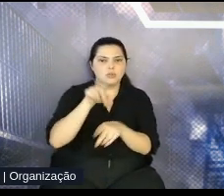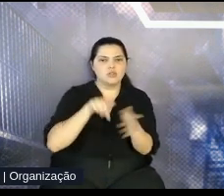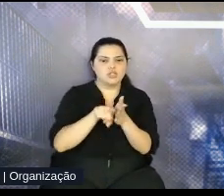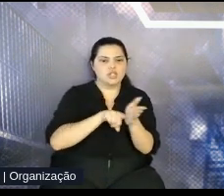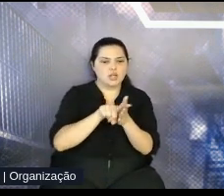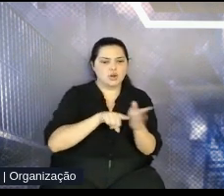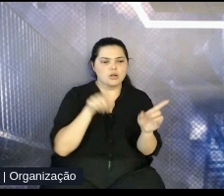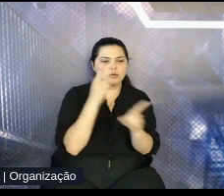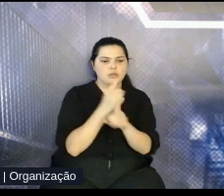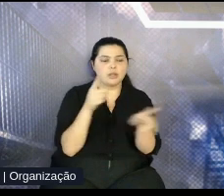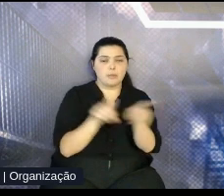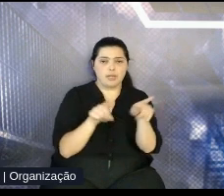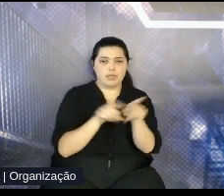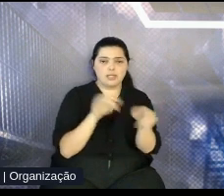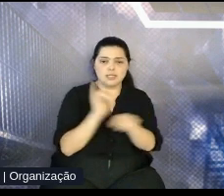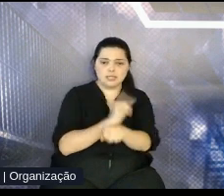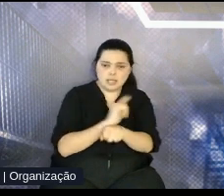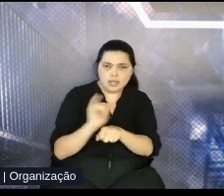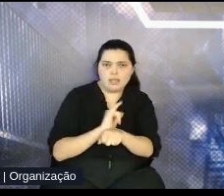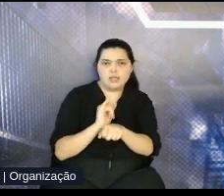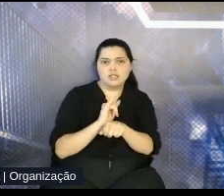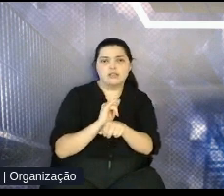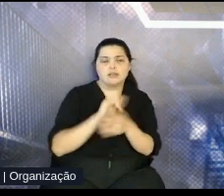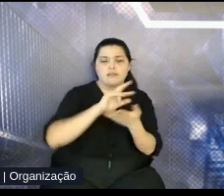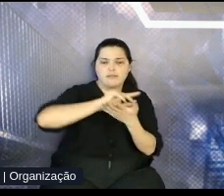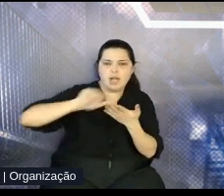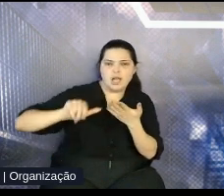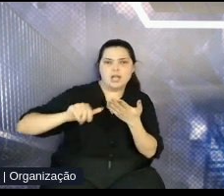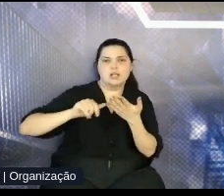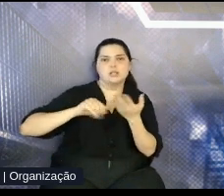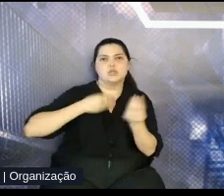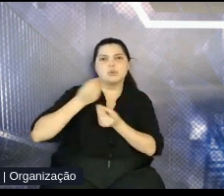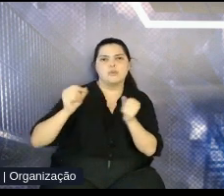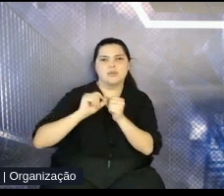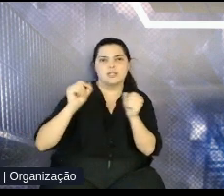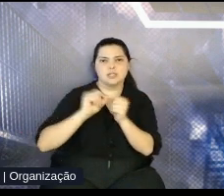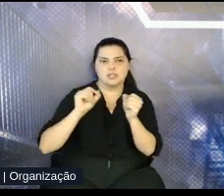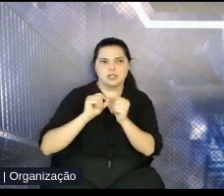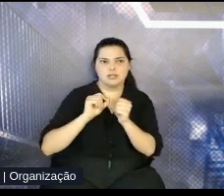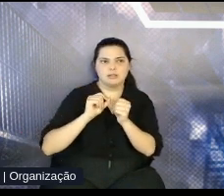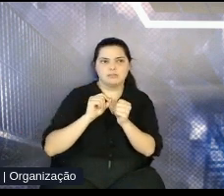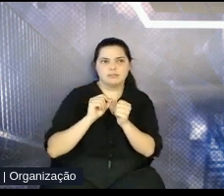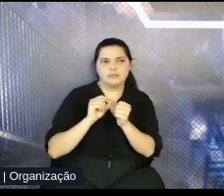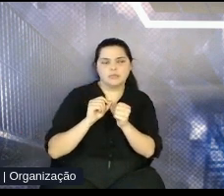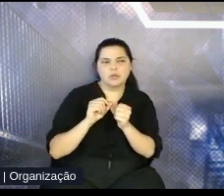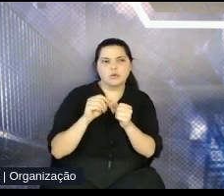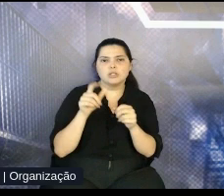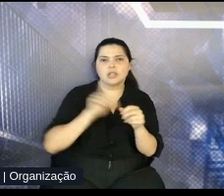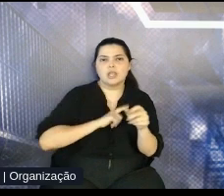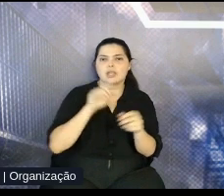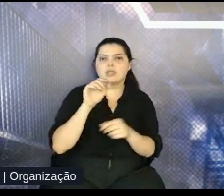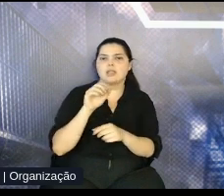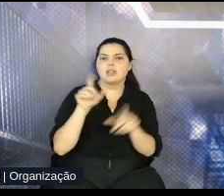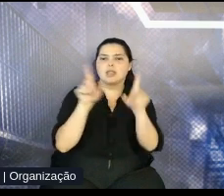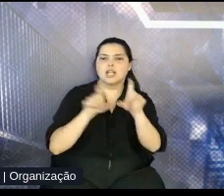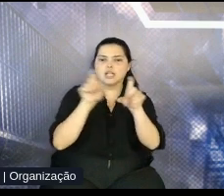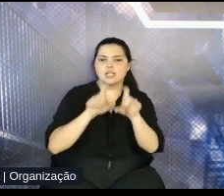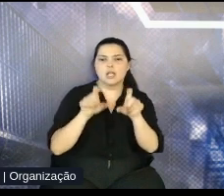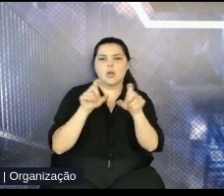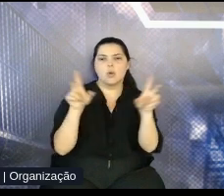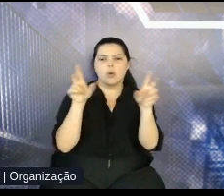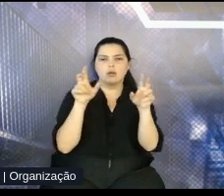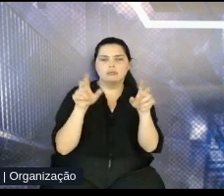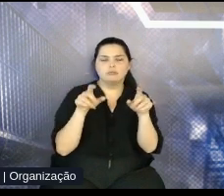de recomendação. Então, tenho vários pontos aí, convencionalmente, onde a inteligência computacional é aplicada. E a